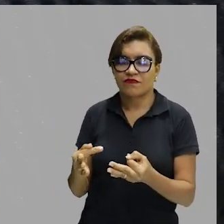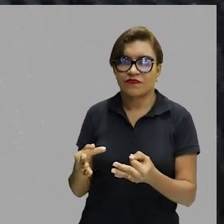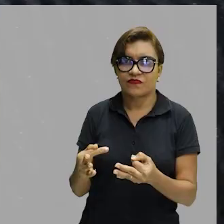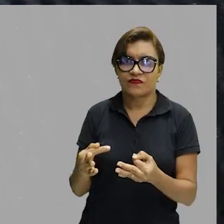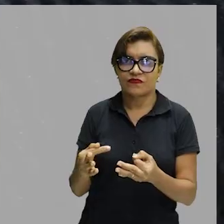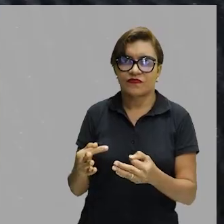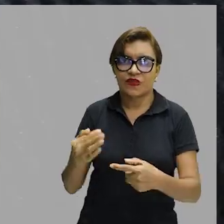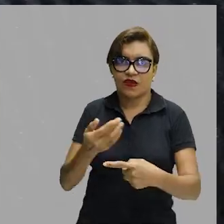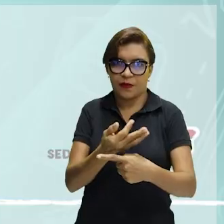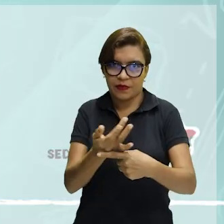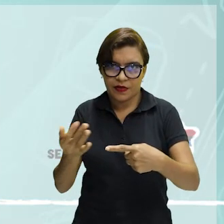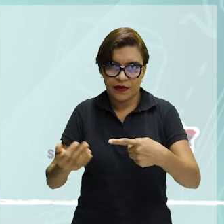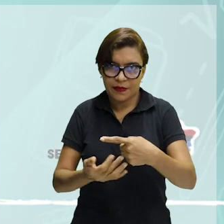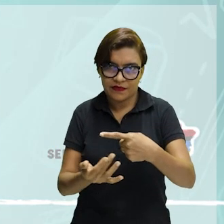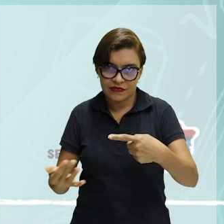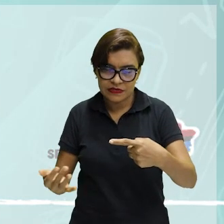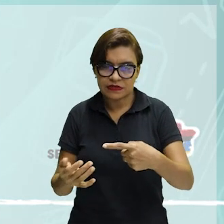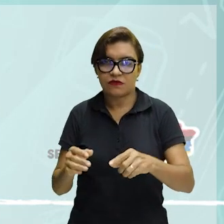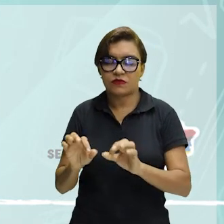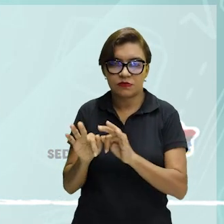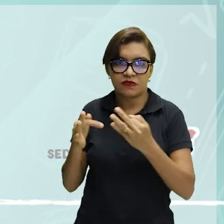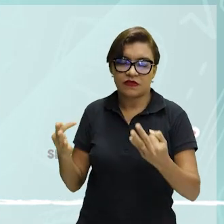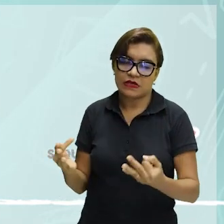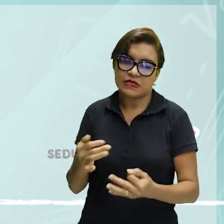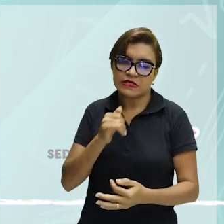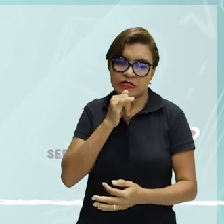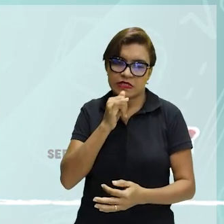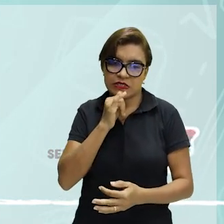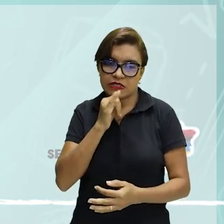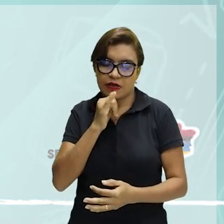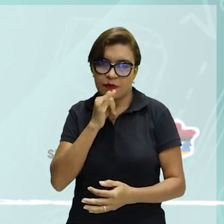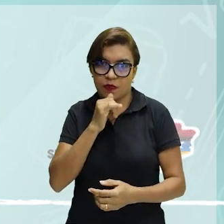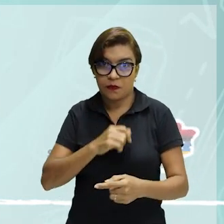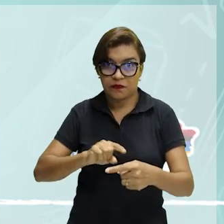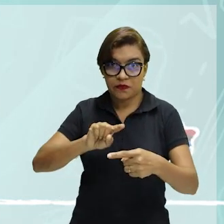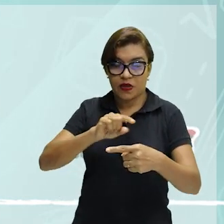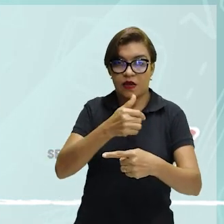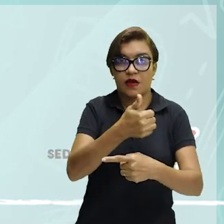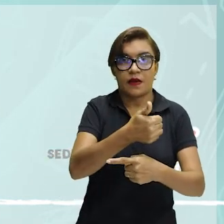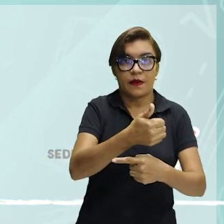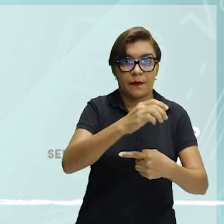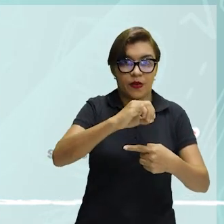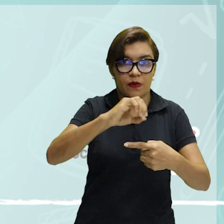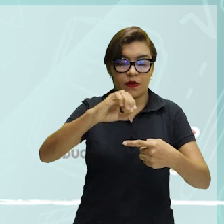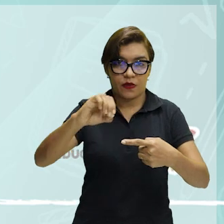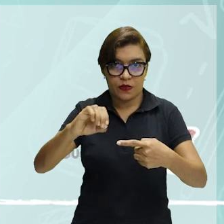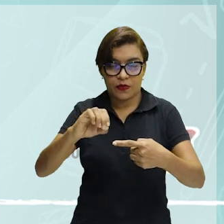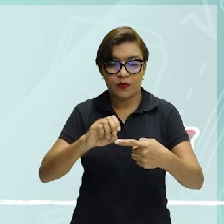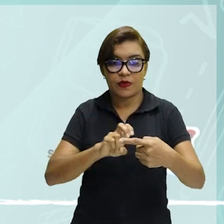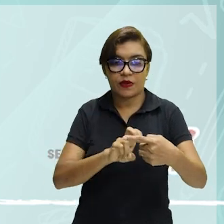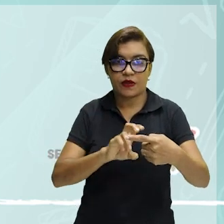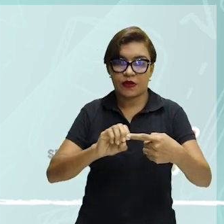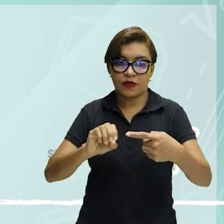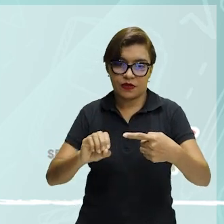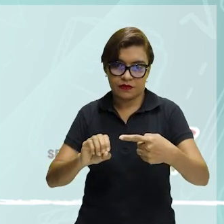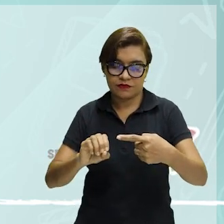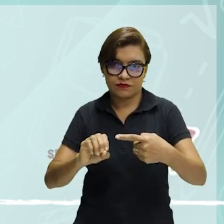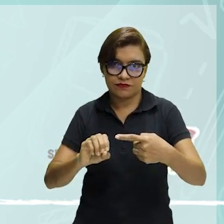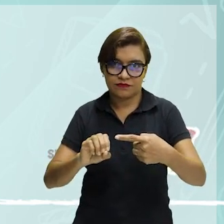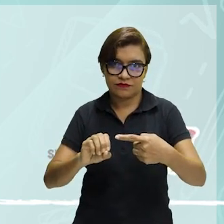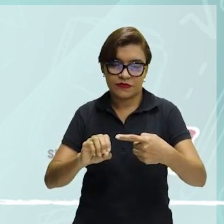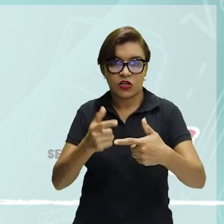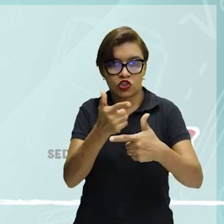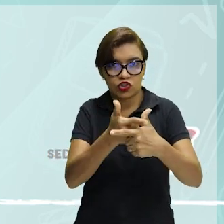a fração. Então, olha só, eu tenho 1.000 em cima, 500 embaixo. Vamos dividir tudo por 500. 500 por 500,